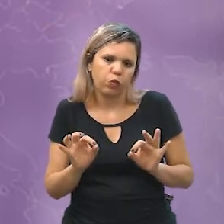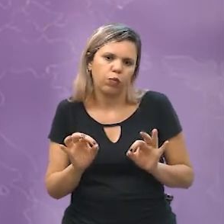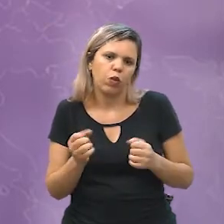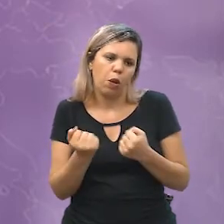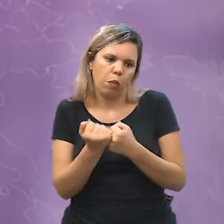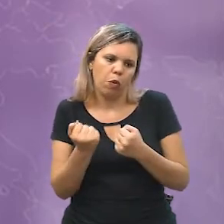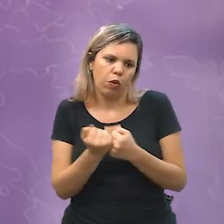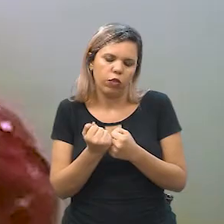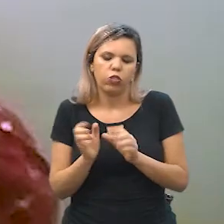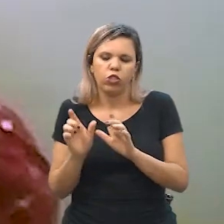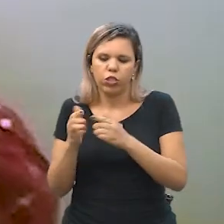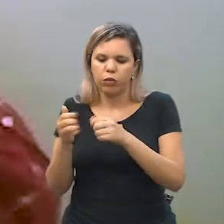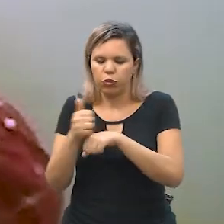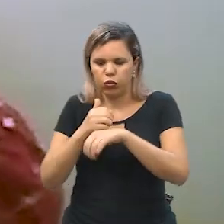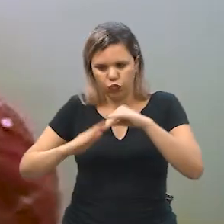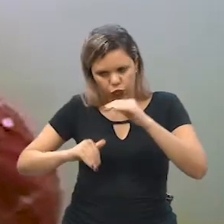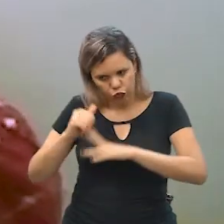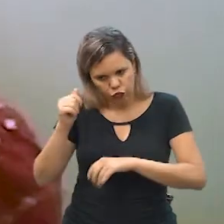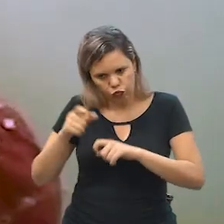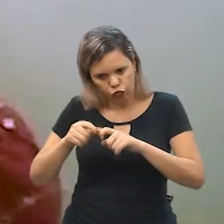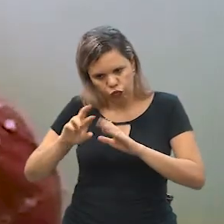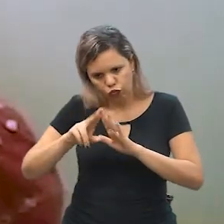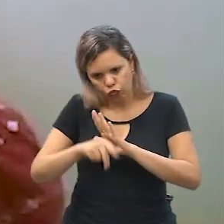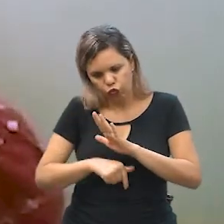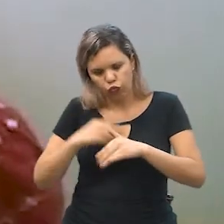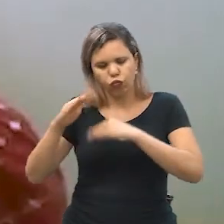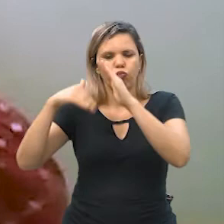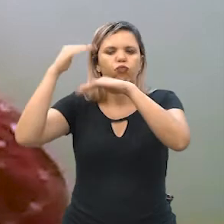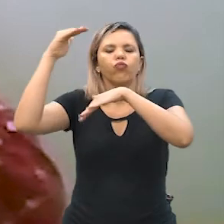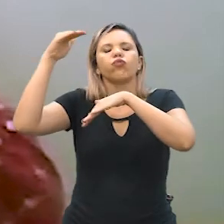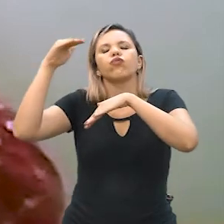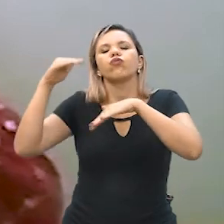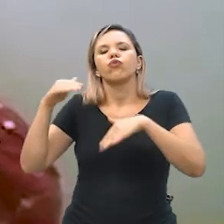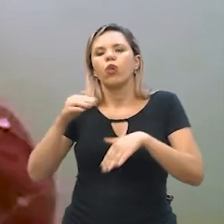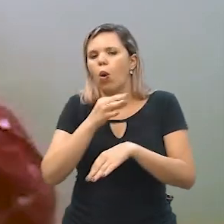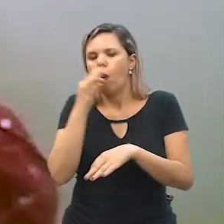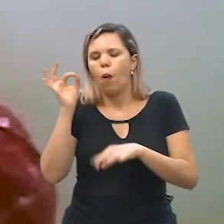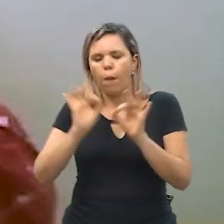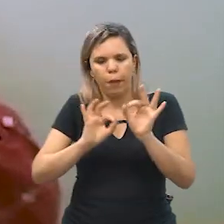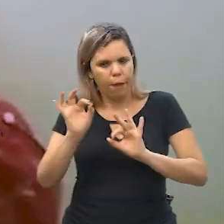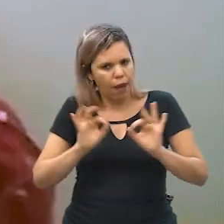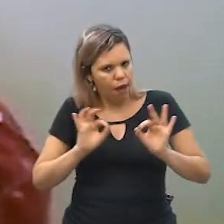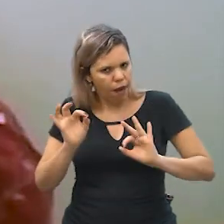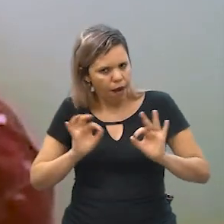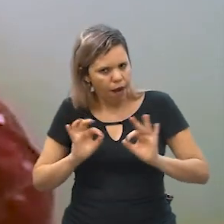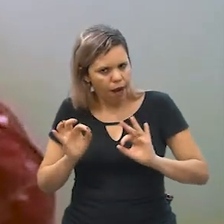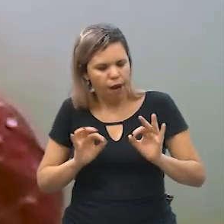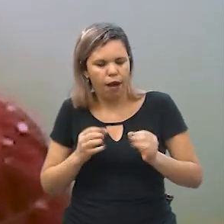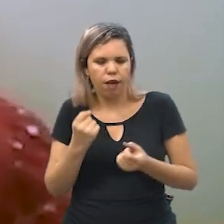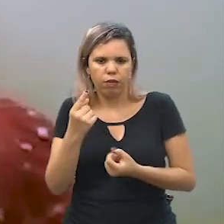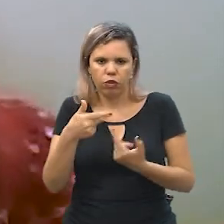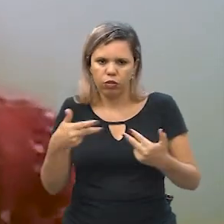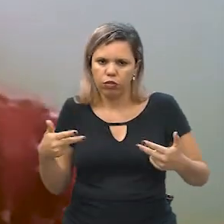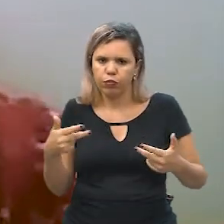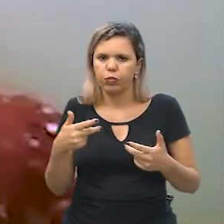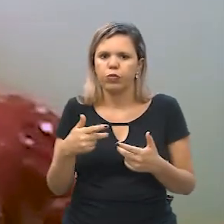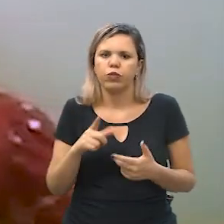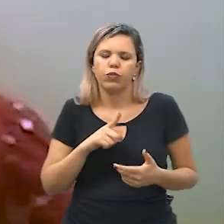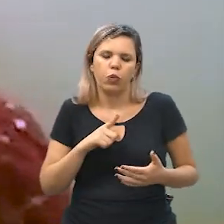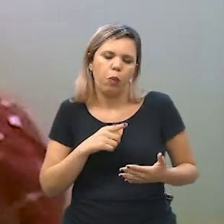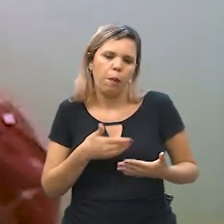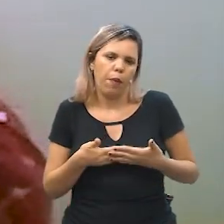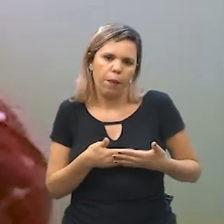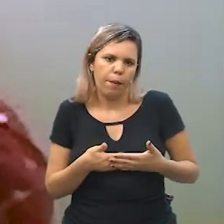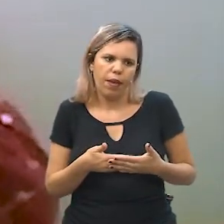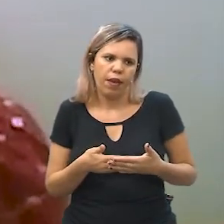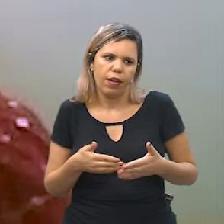de neonatologia, realmente, ela vem se desenvolvendo muito e está bem preparada em casos aí. Então, quem tiver um bebê prematuro, não